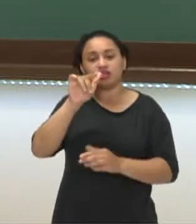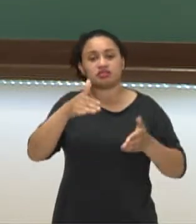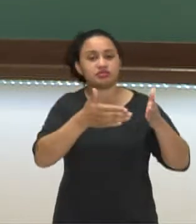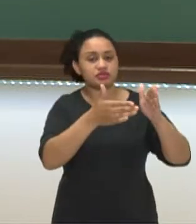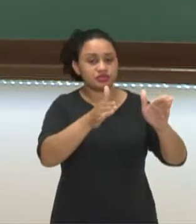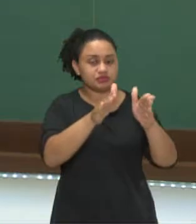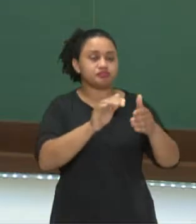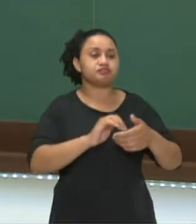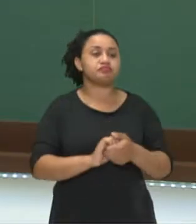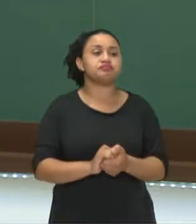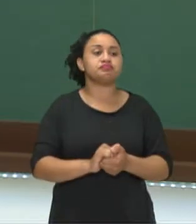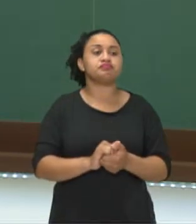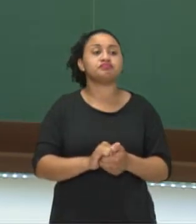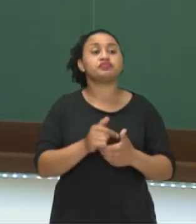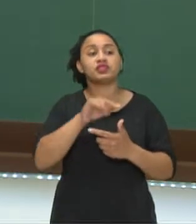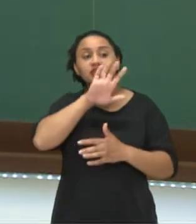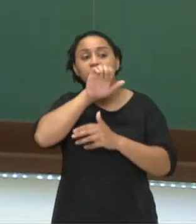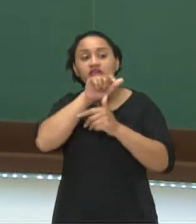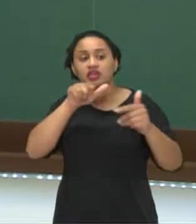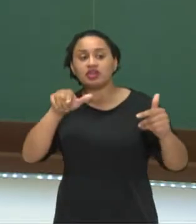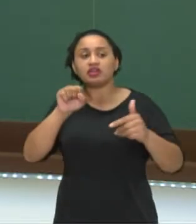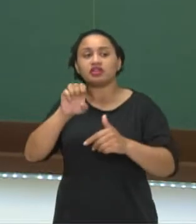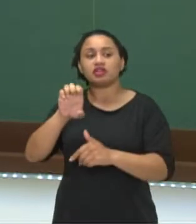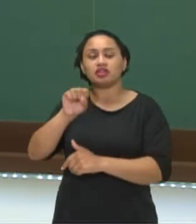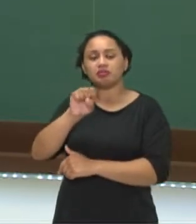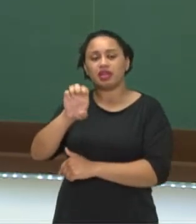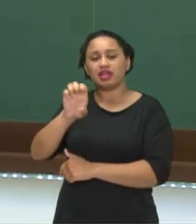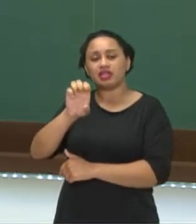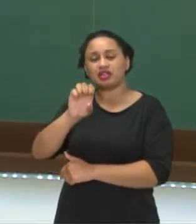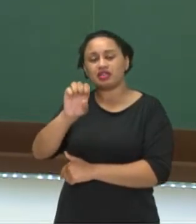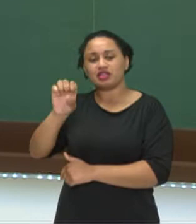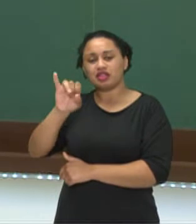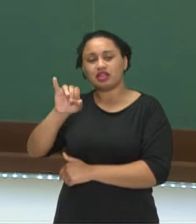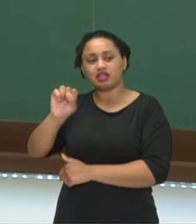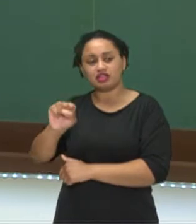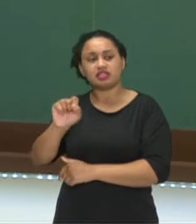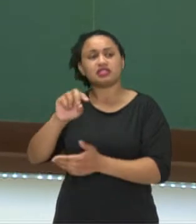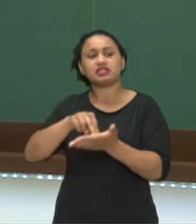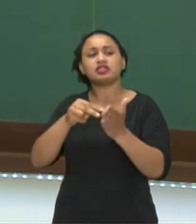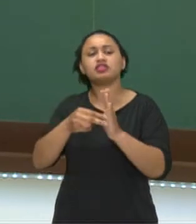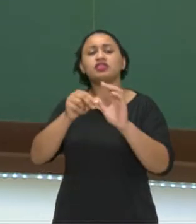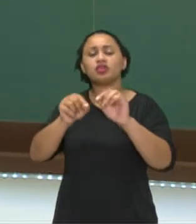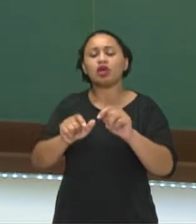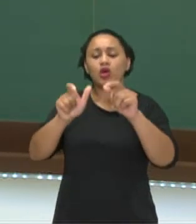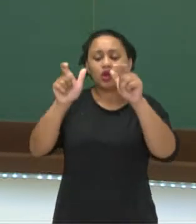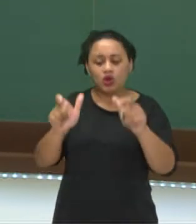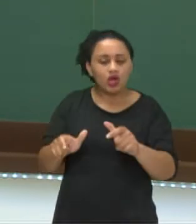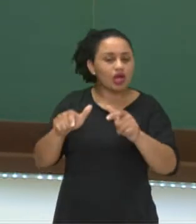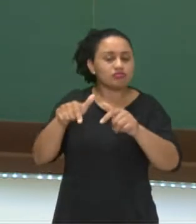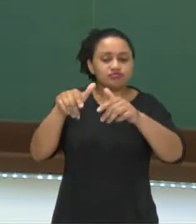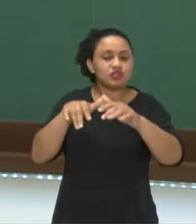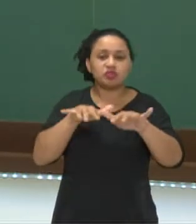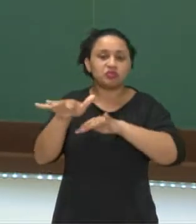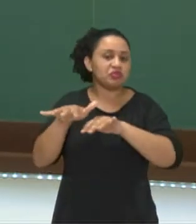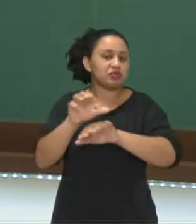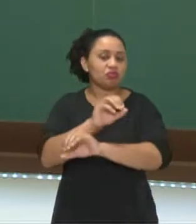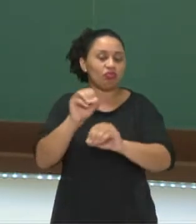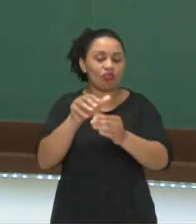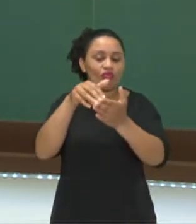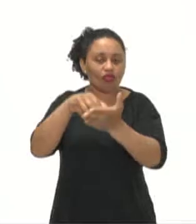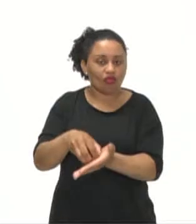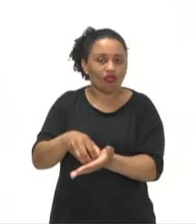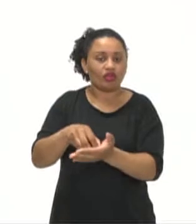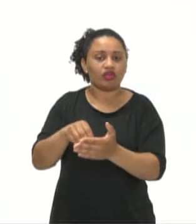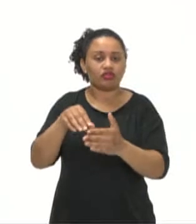doce. São animais sésseis. O que isso significa? Que eles ficam fixos no substrato, eles não se locomovem. E